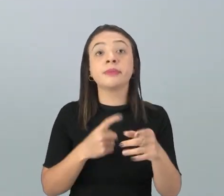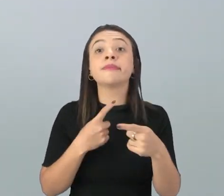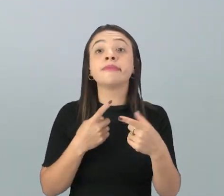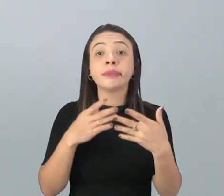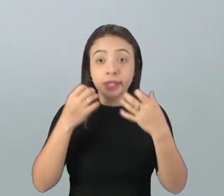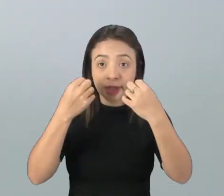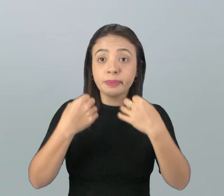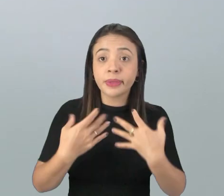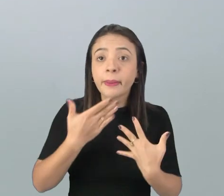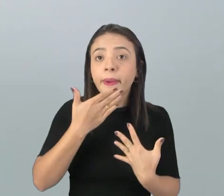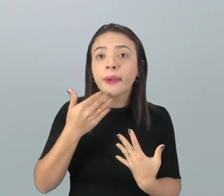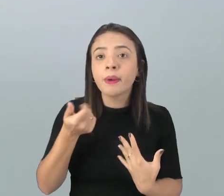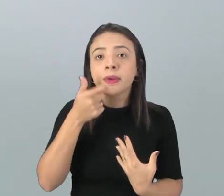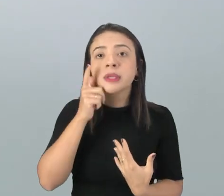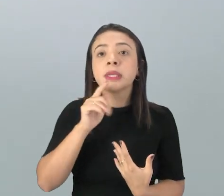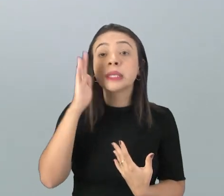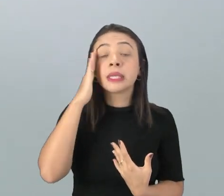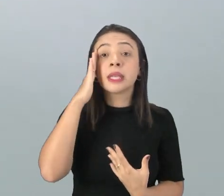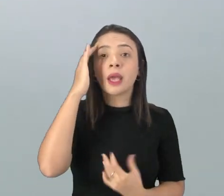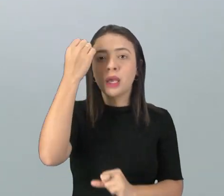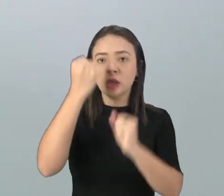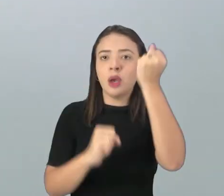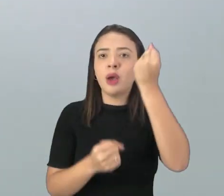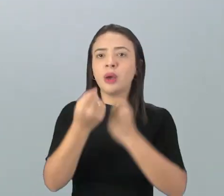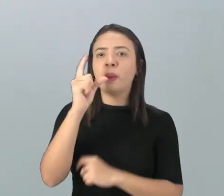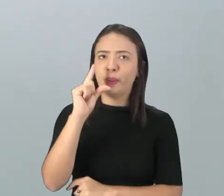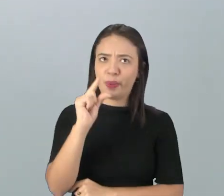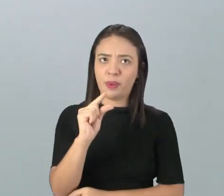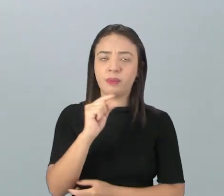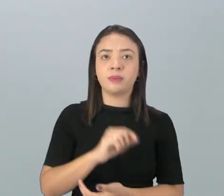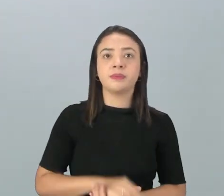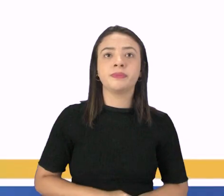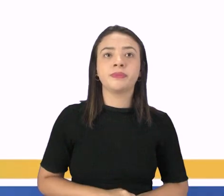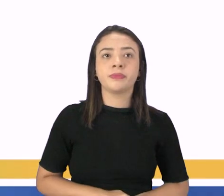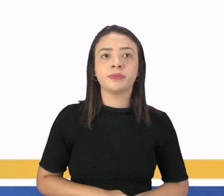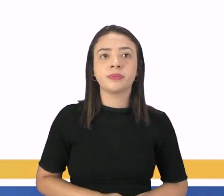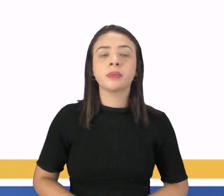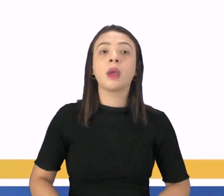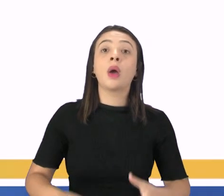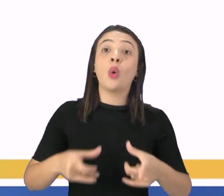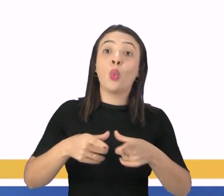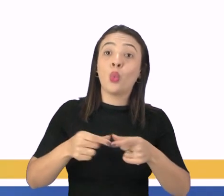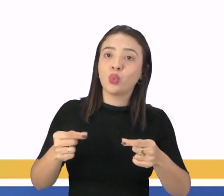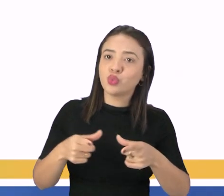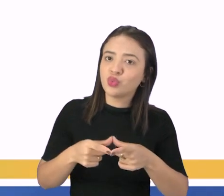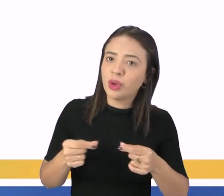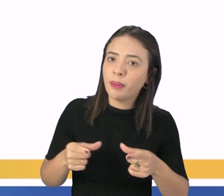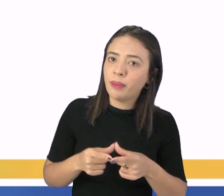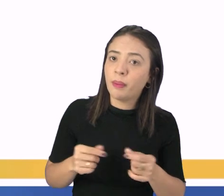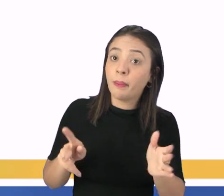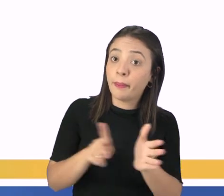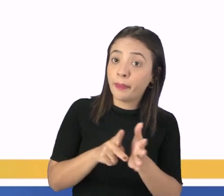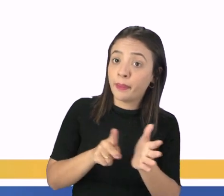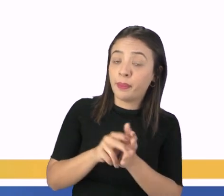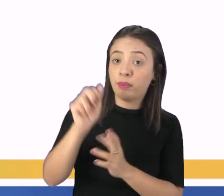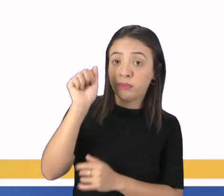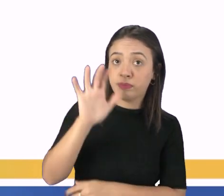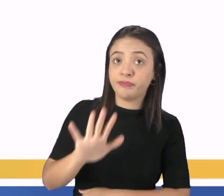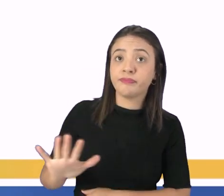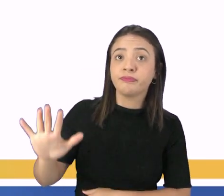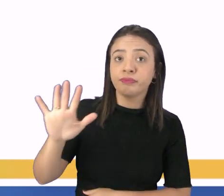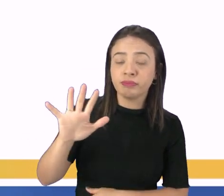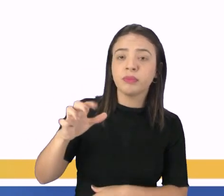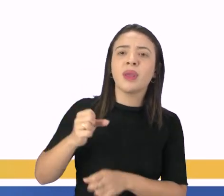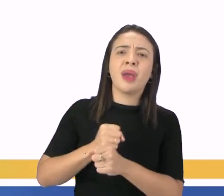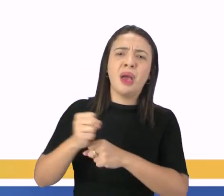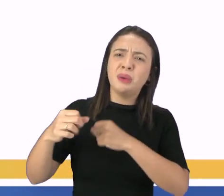pouco industrializados. Quanto ao Japão, tratando-se dos países industrializados da Ásia, foi durante